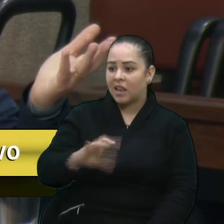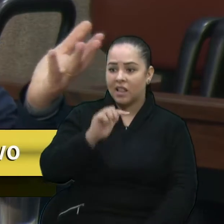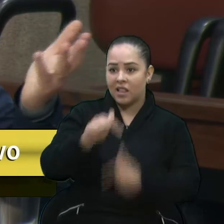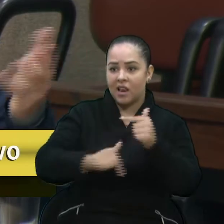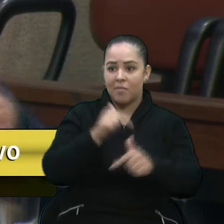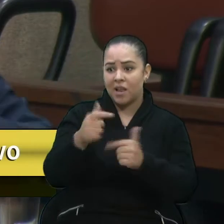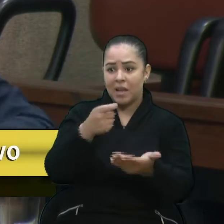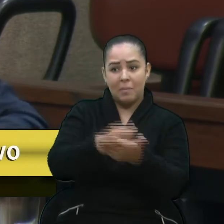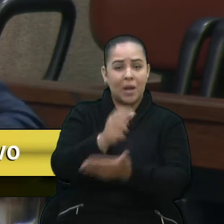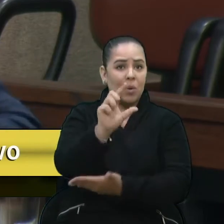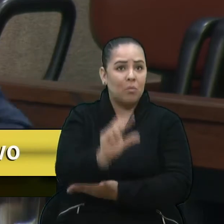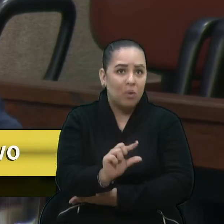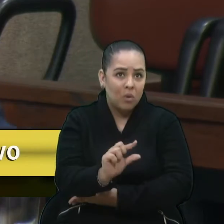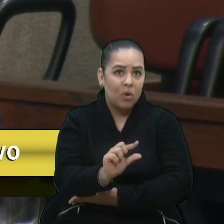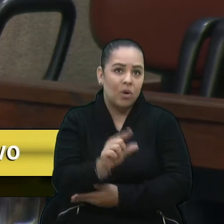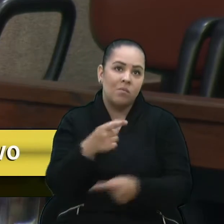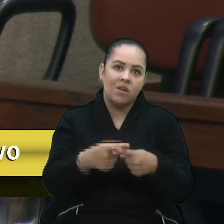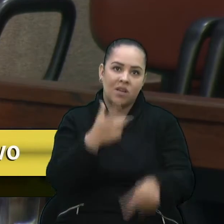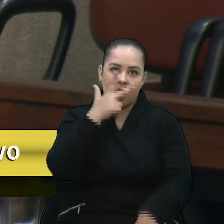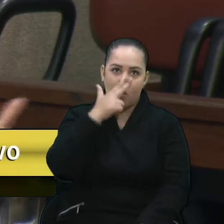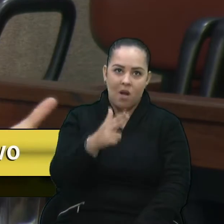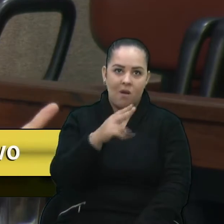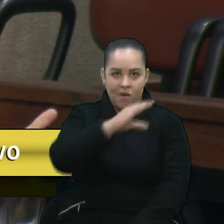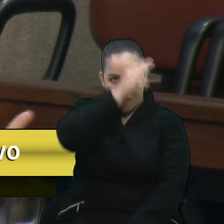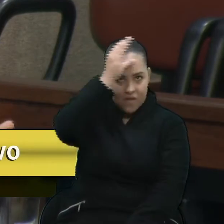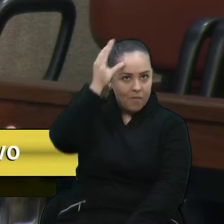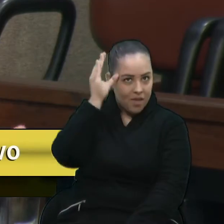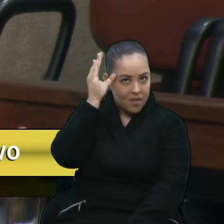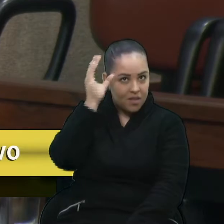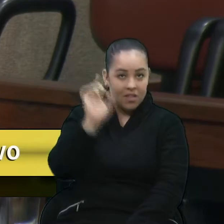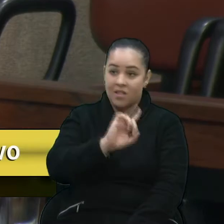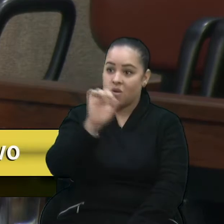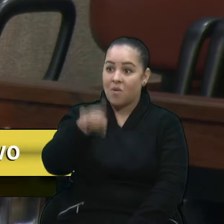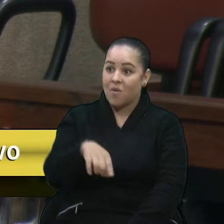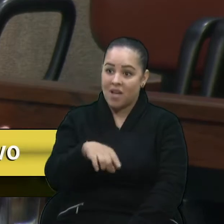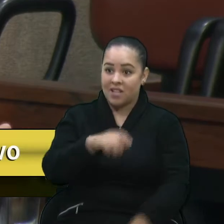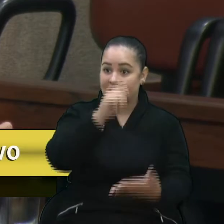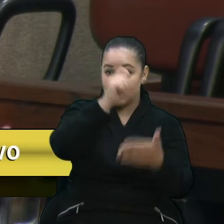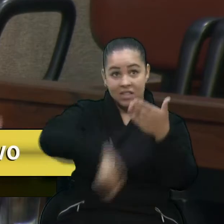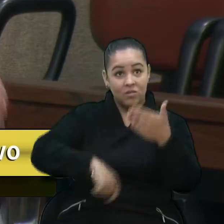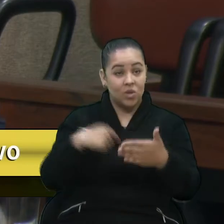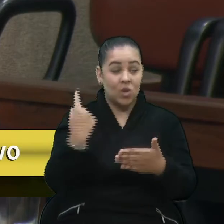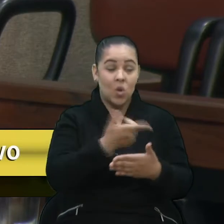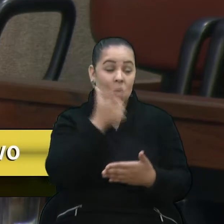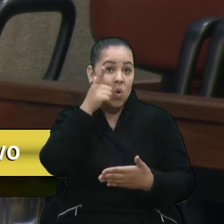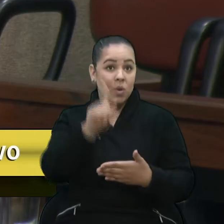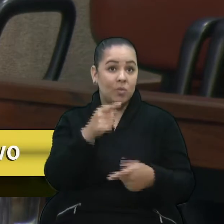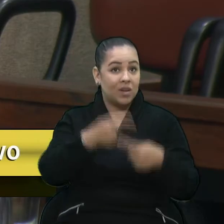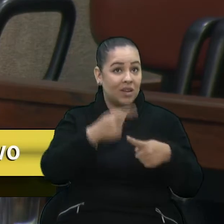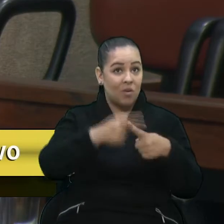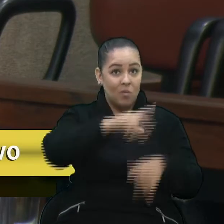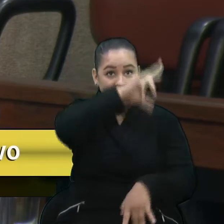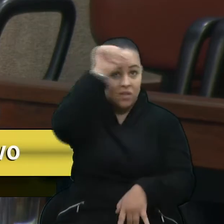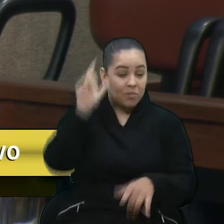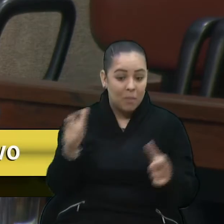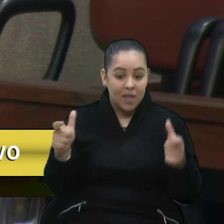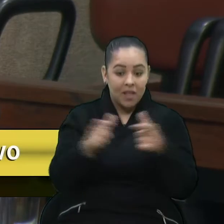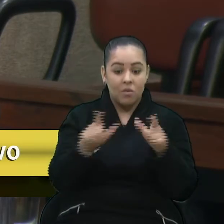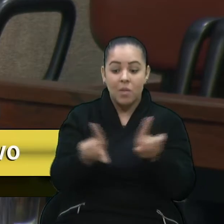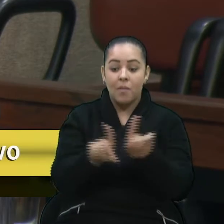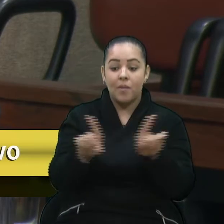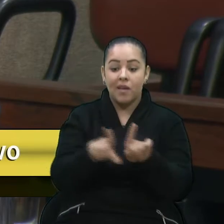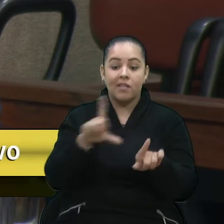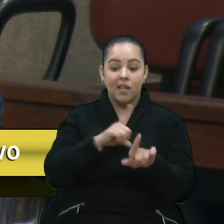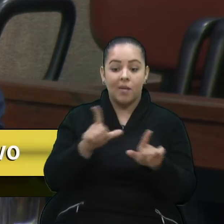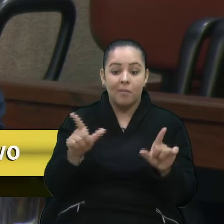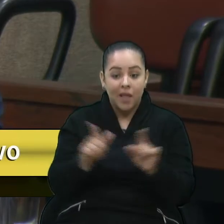muito pouco. Lá a questão da enfermagem. Só que assim, ó, não é com um canetaço que a gente resolve as coisas, porque o município pequeno ele também arrecada menos.